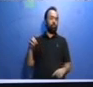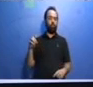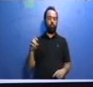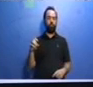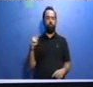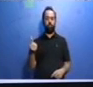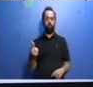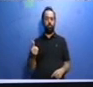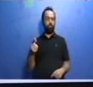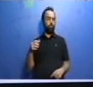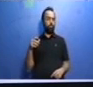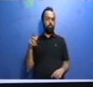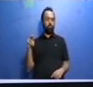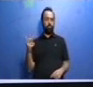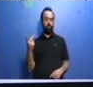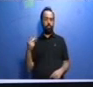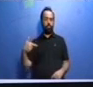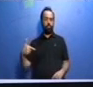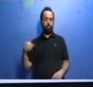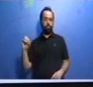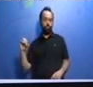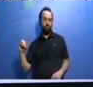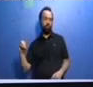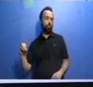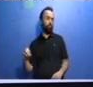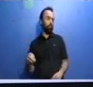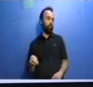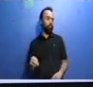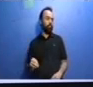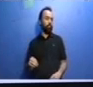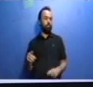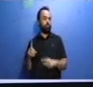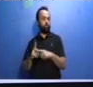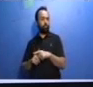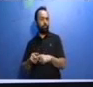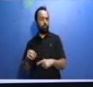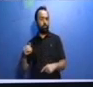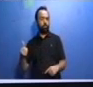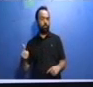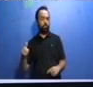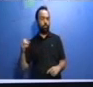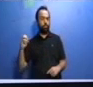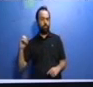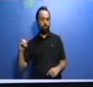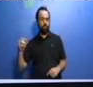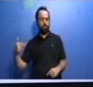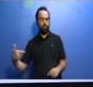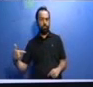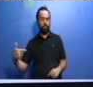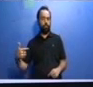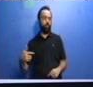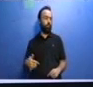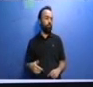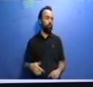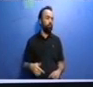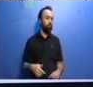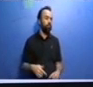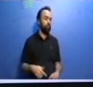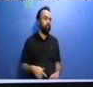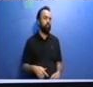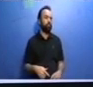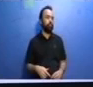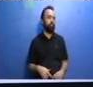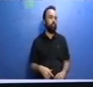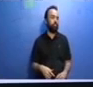na atmosfera, e também o gás oxigênio, que é eliminado na atmosfera, que é os 6 moléculas